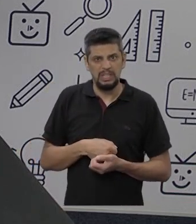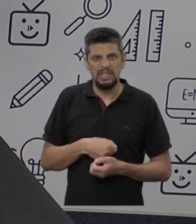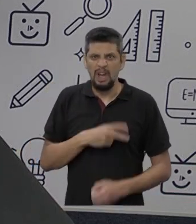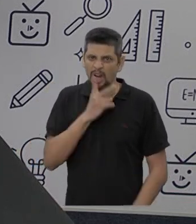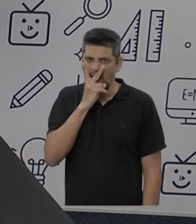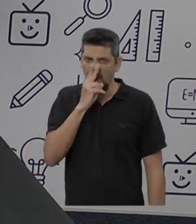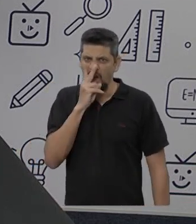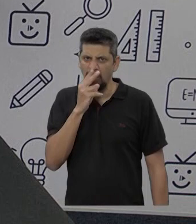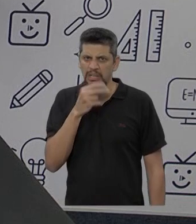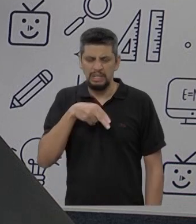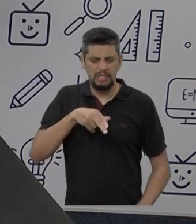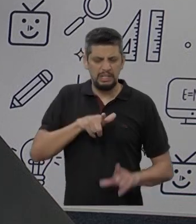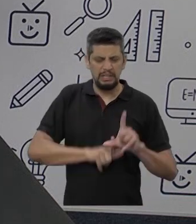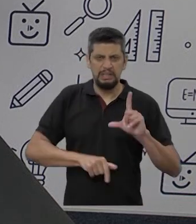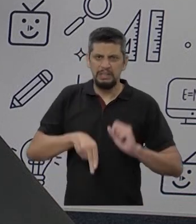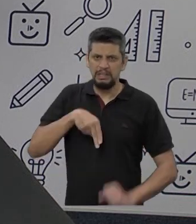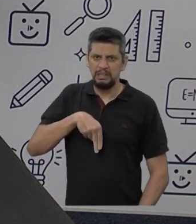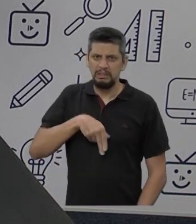Acho que ele foi ao banheiro, prof.